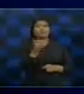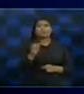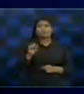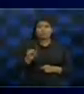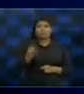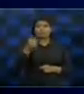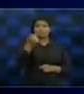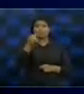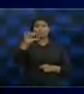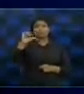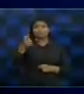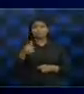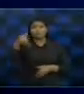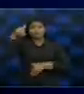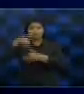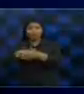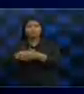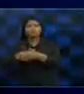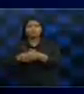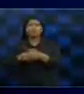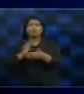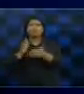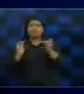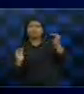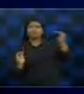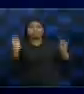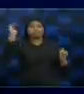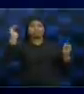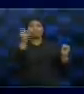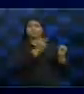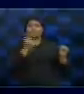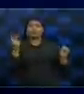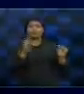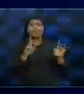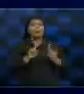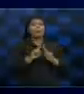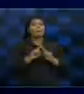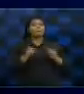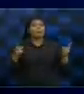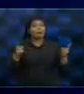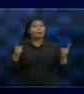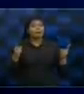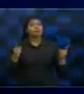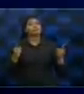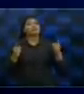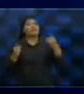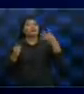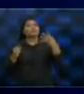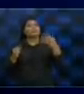106.796 votos separaram os senhores no primeiro turno das eleições. Porém, outros